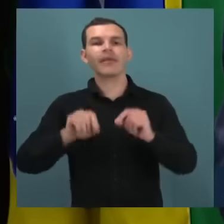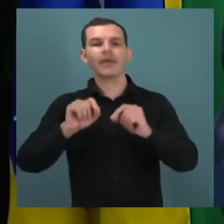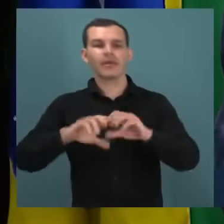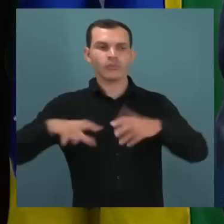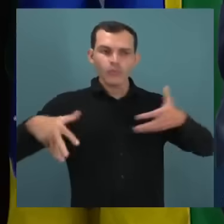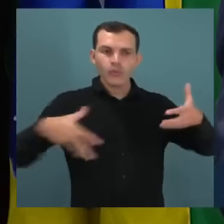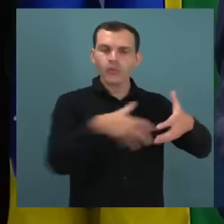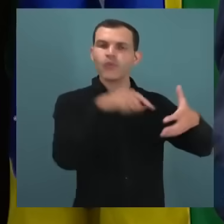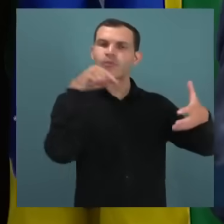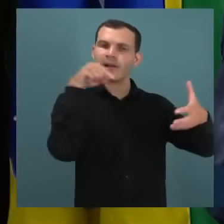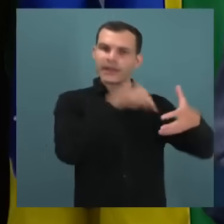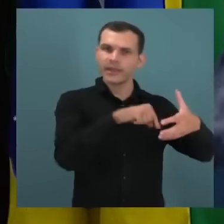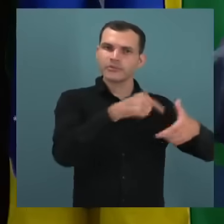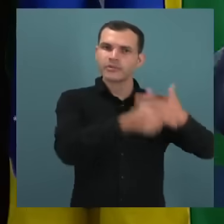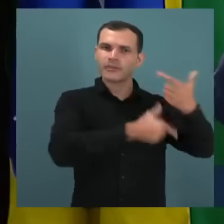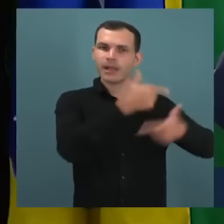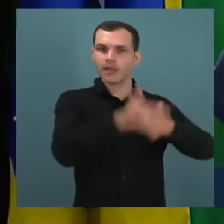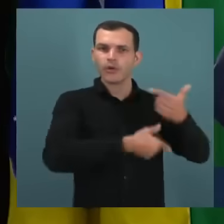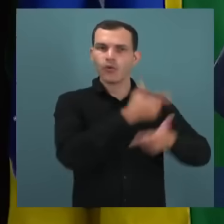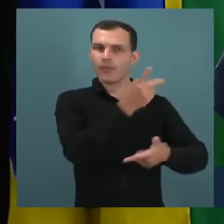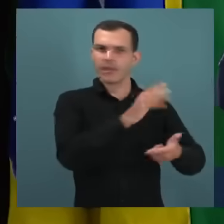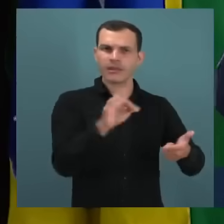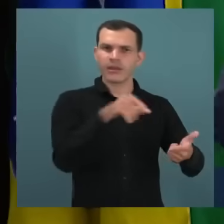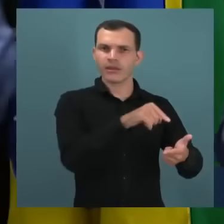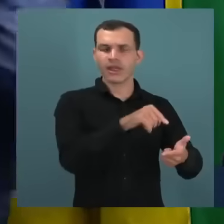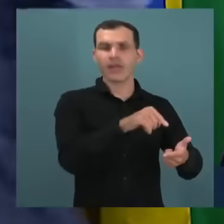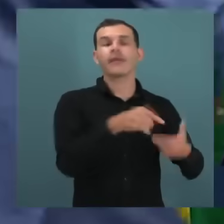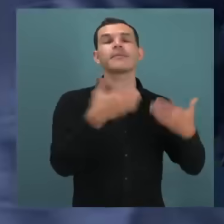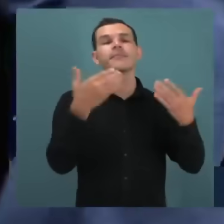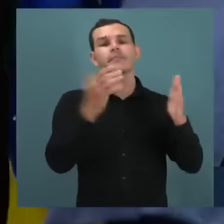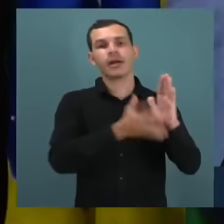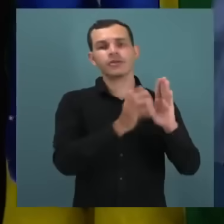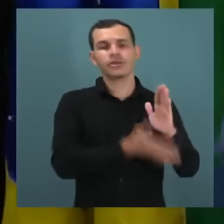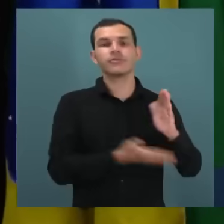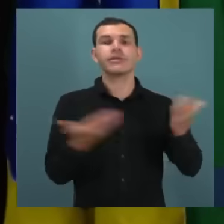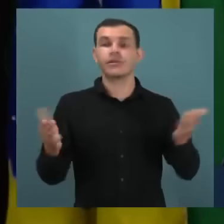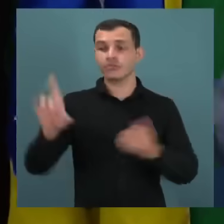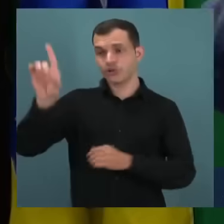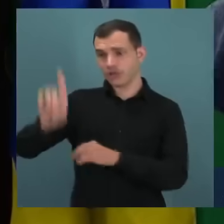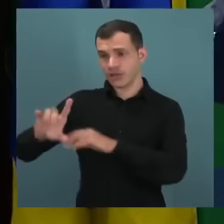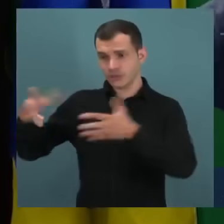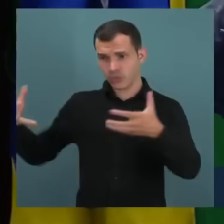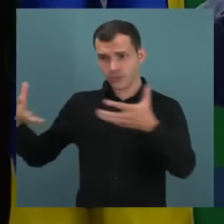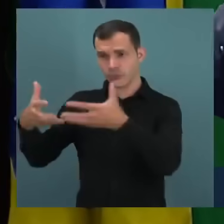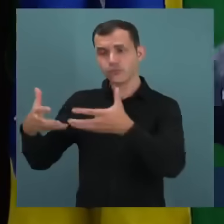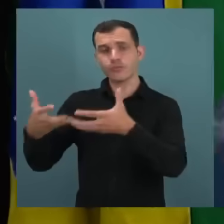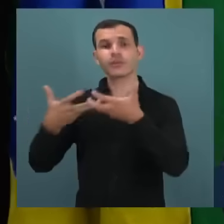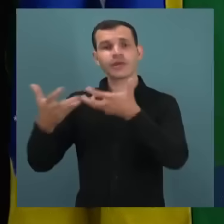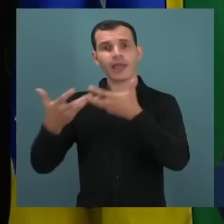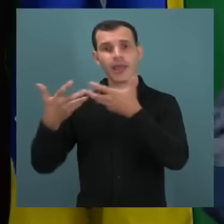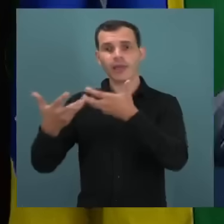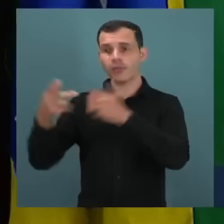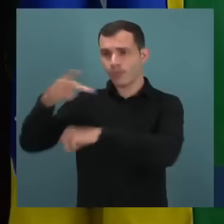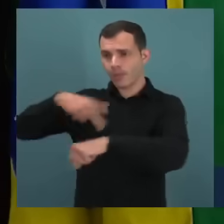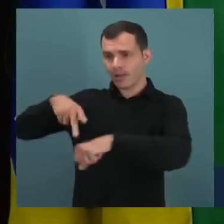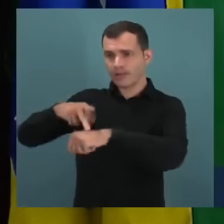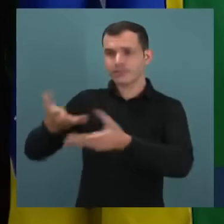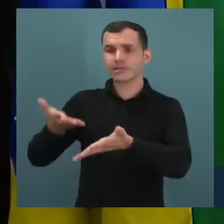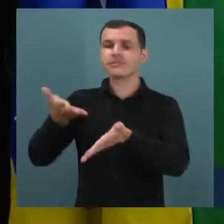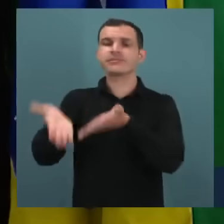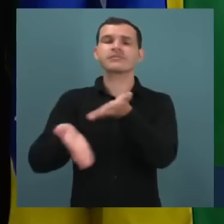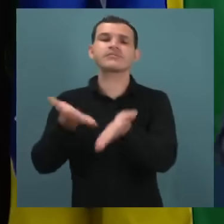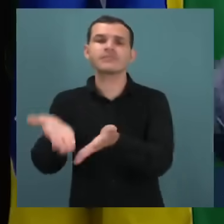Trabalhadores. A direita defende um Estado necessário, um Estado que serve à população, que não é um